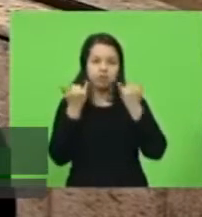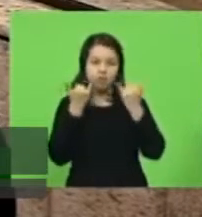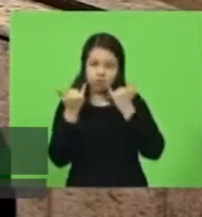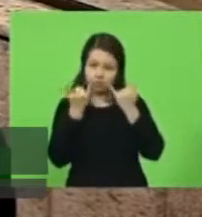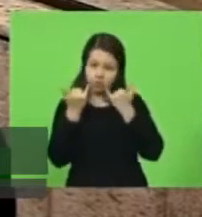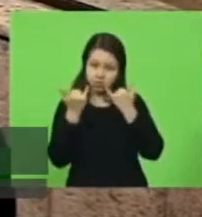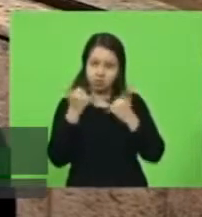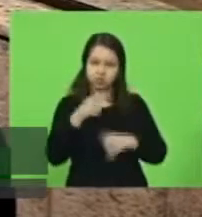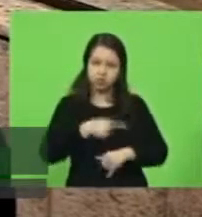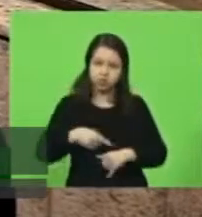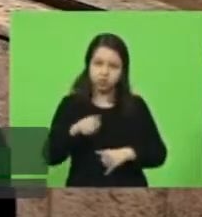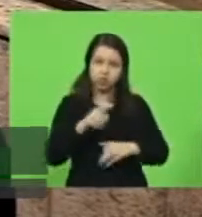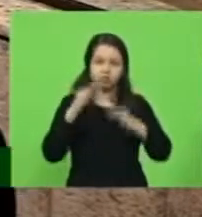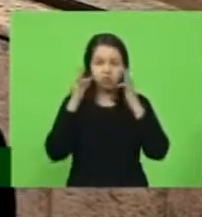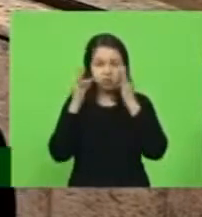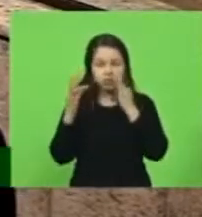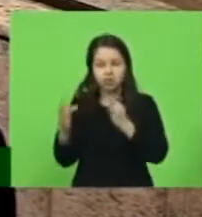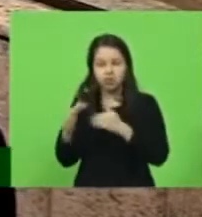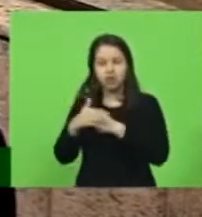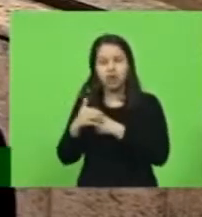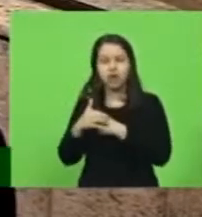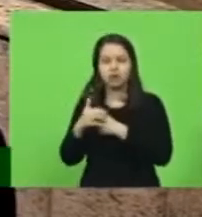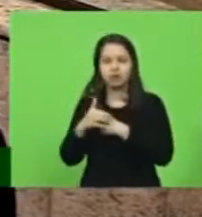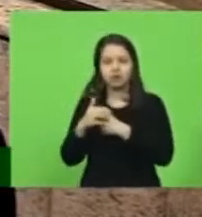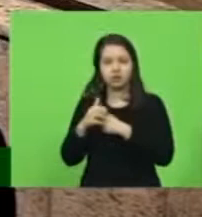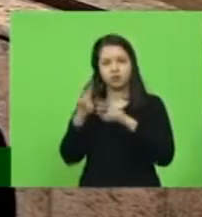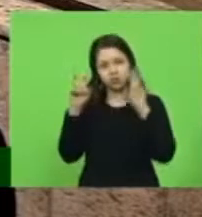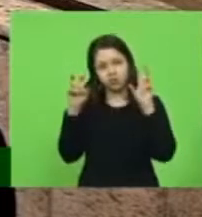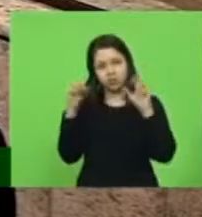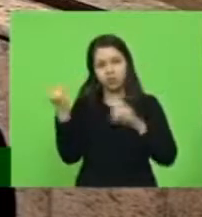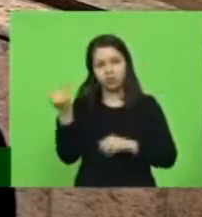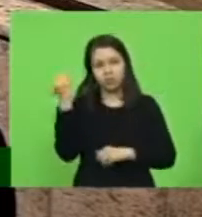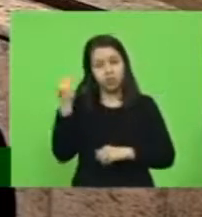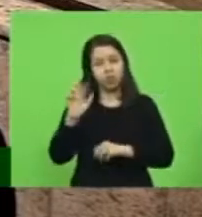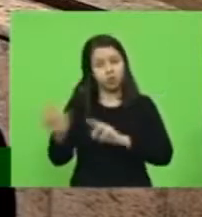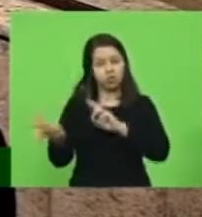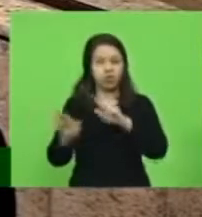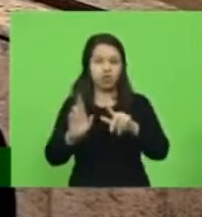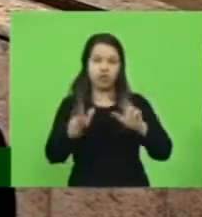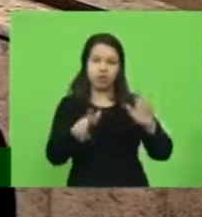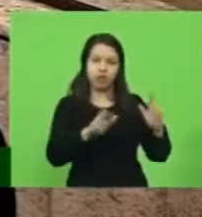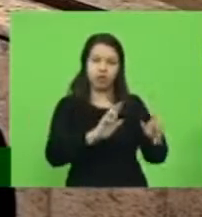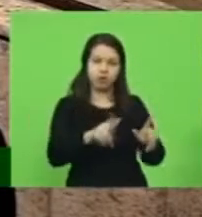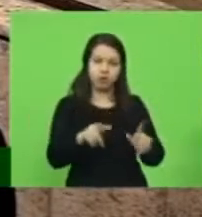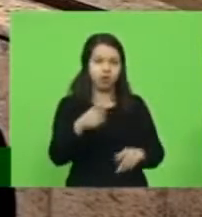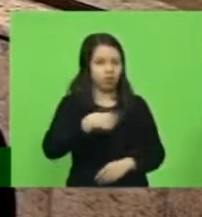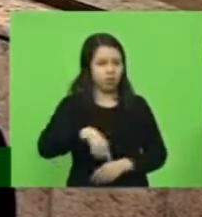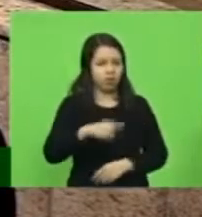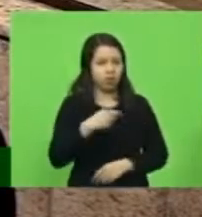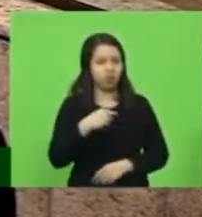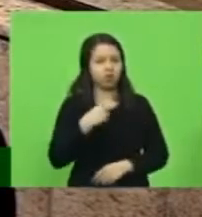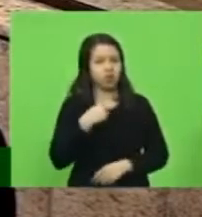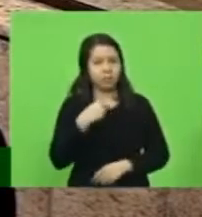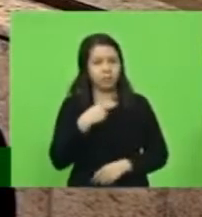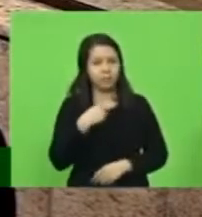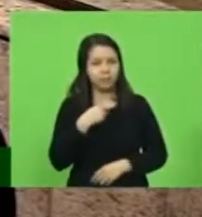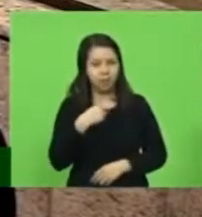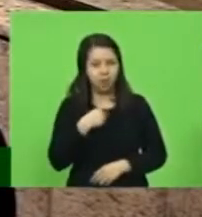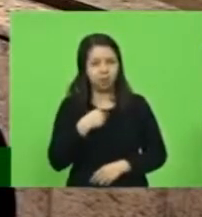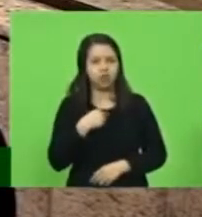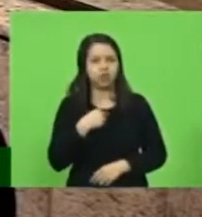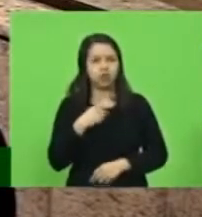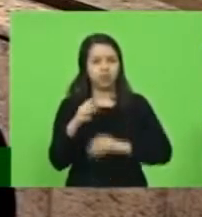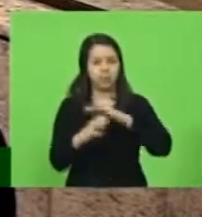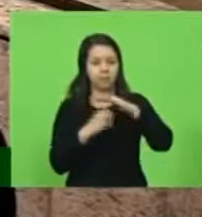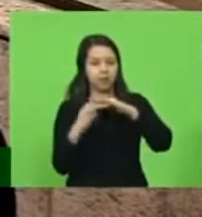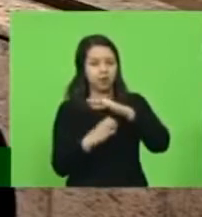que nós possamos olhar com carinho essa situação a casos e casos, mas não podemos inviabilizar empresas ou